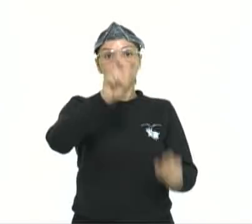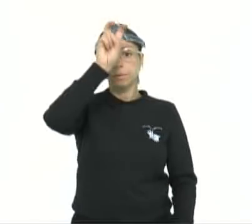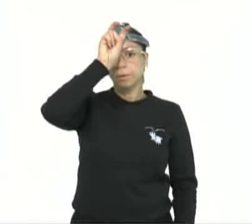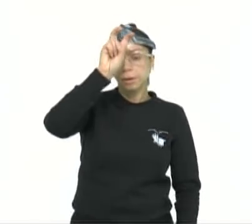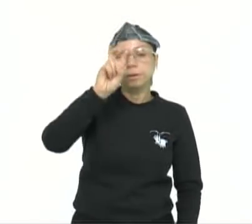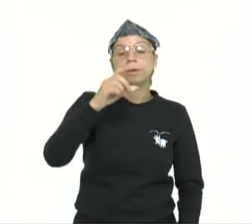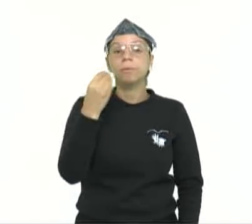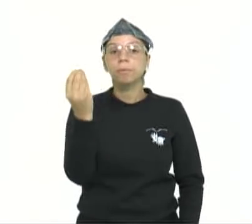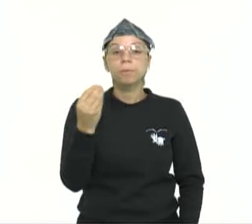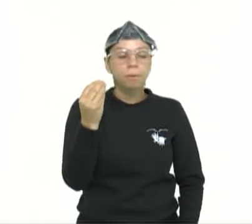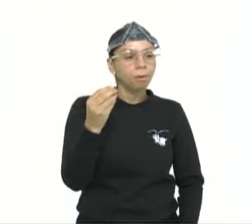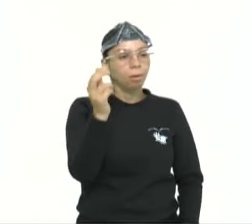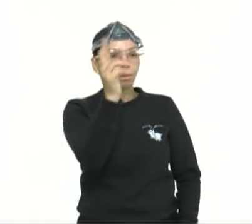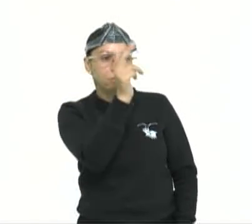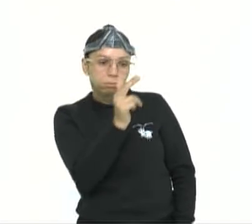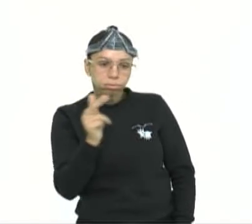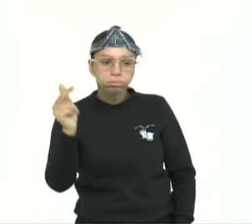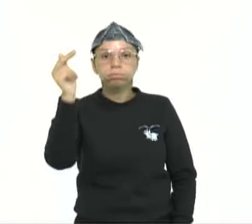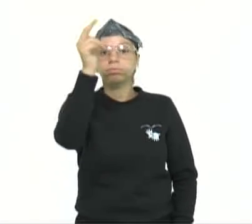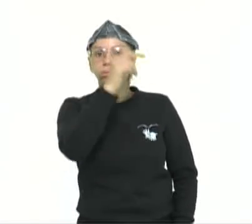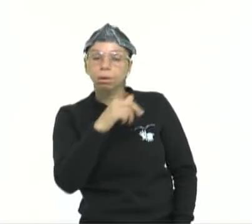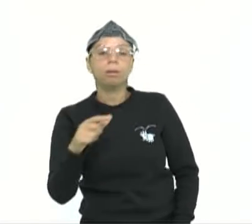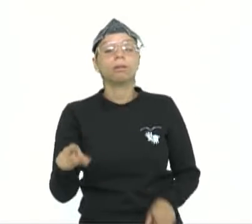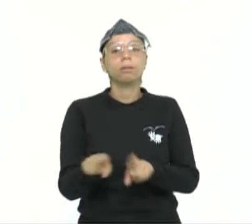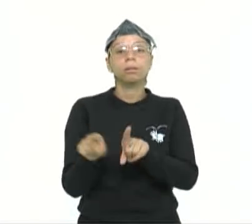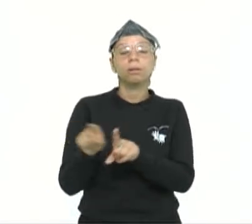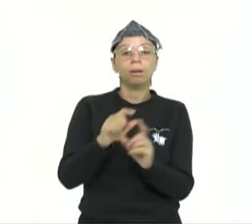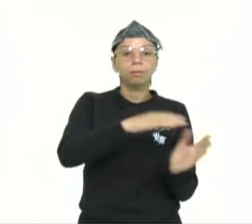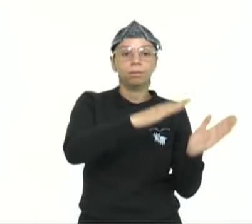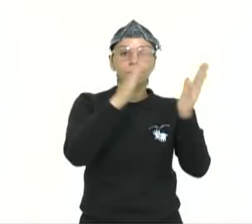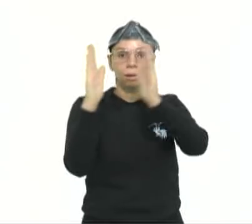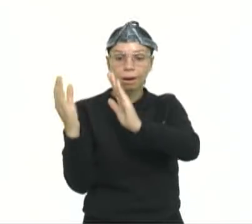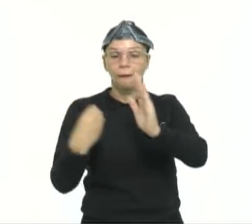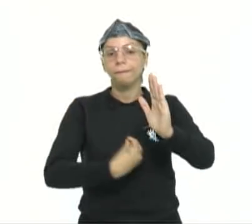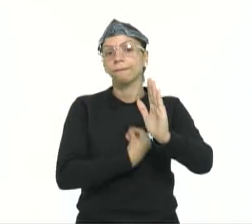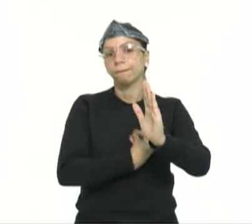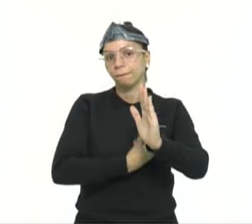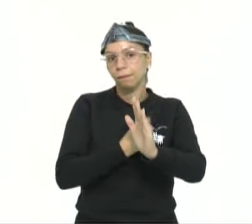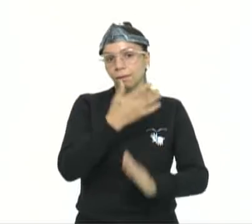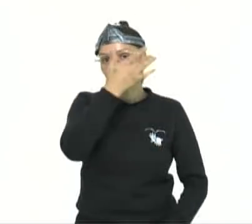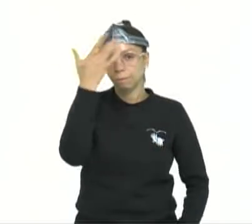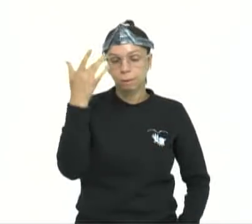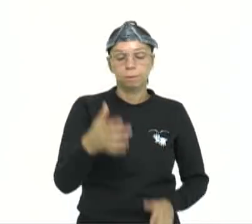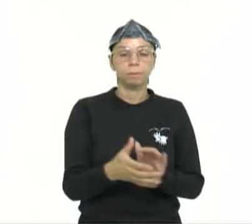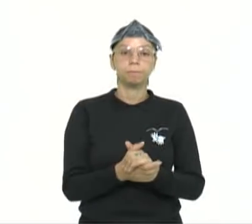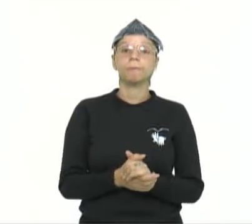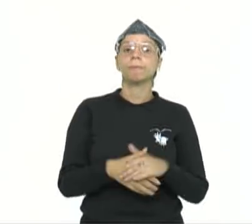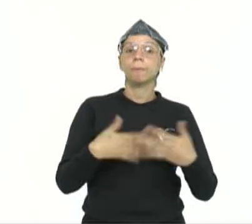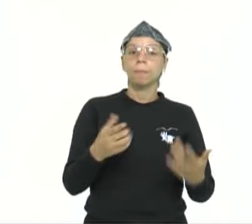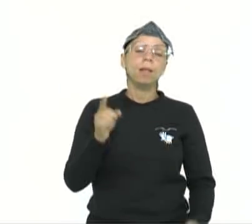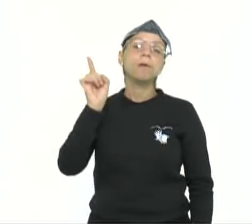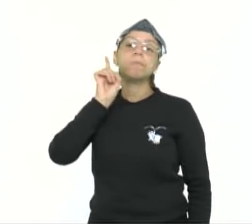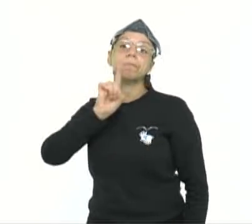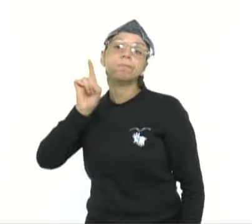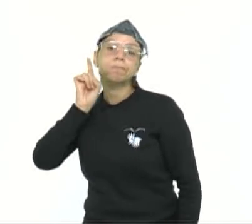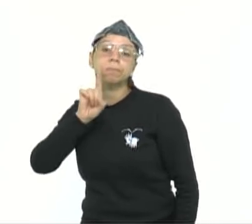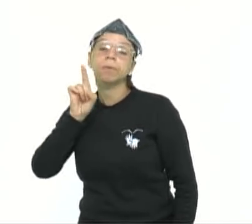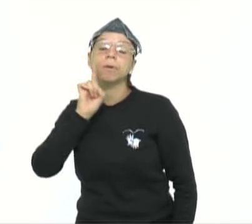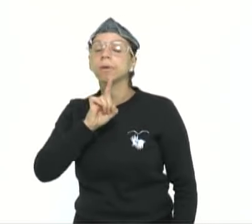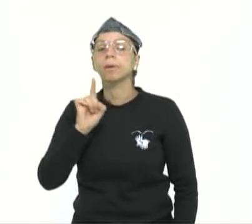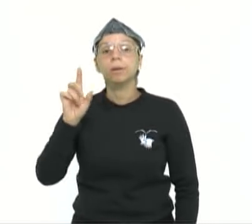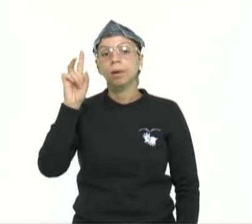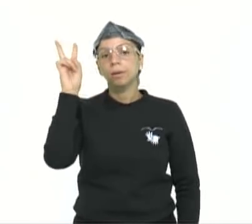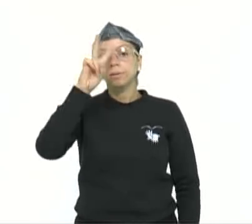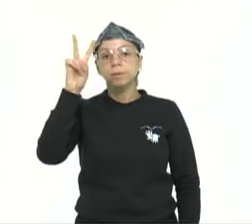continham desenhos narrando aspectos da vida de importantes personalidades. E foi lá nos Estados Unidos, porém, que as